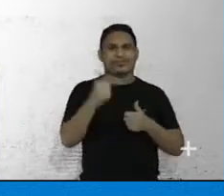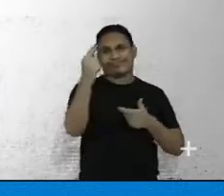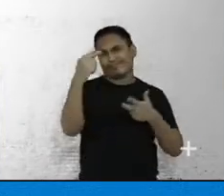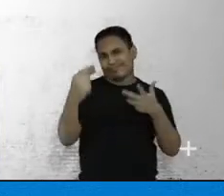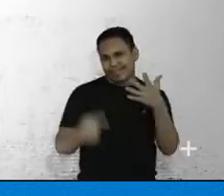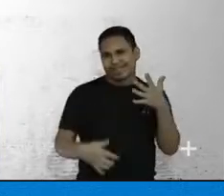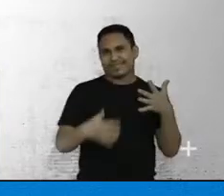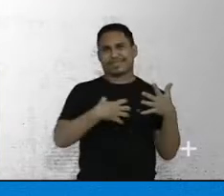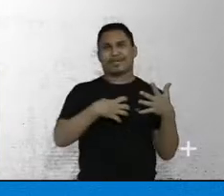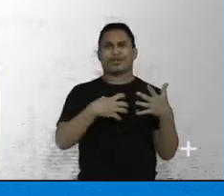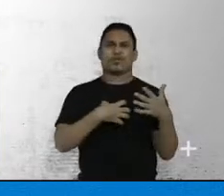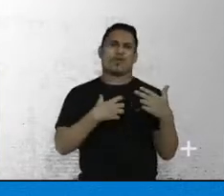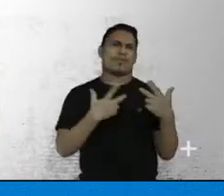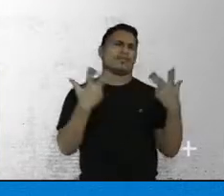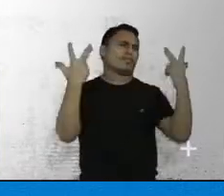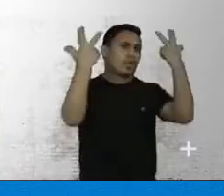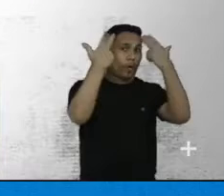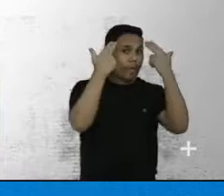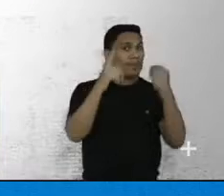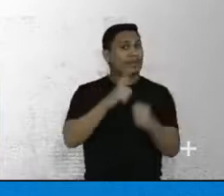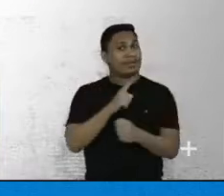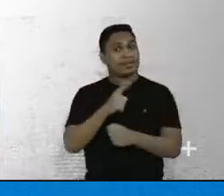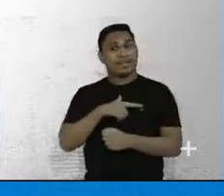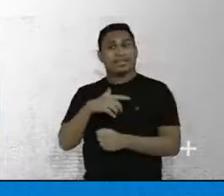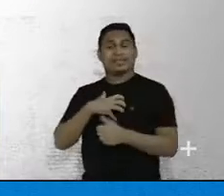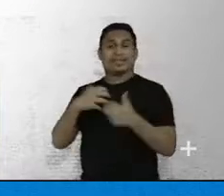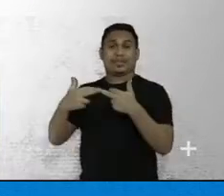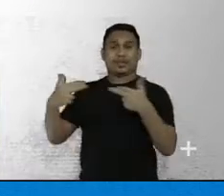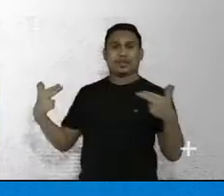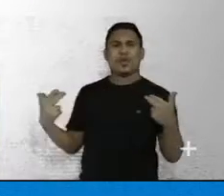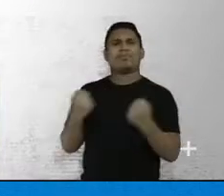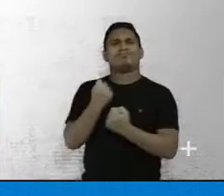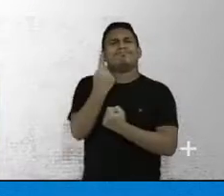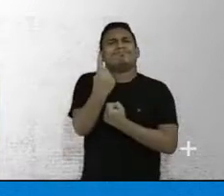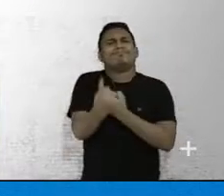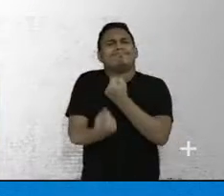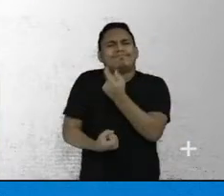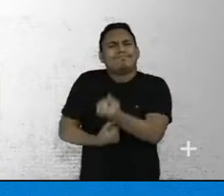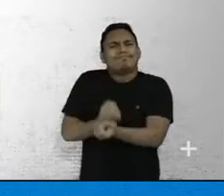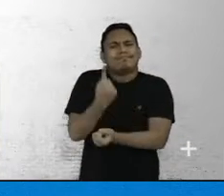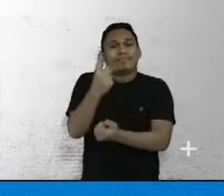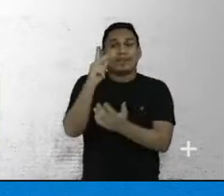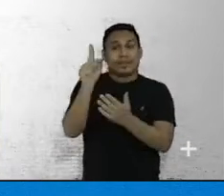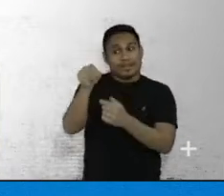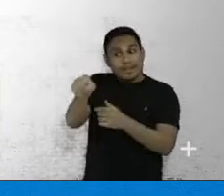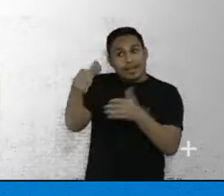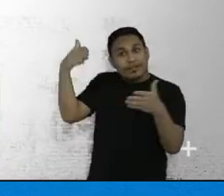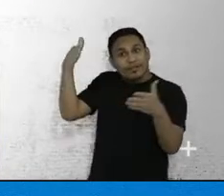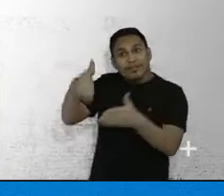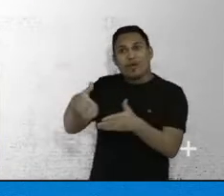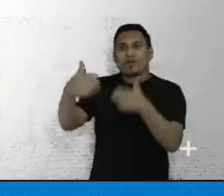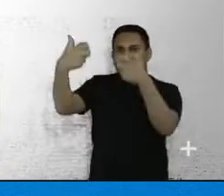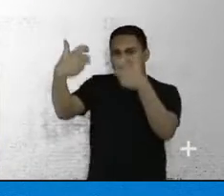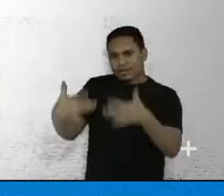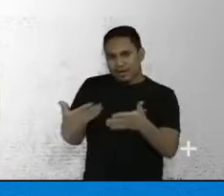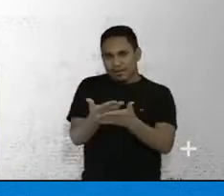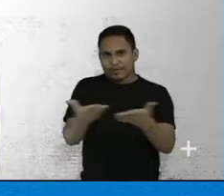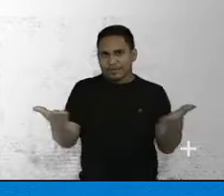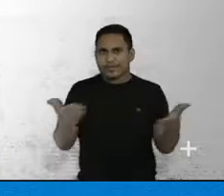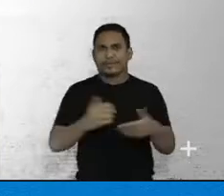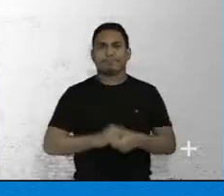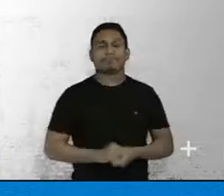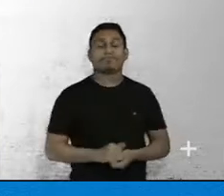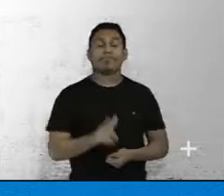sintomas não clássicos, e é desses sintomas que eu gostaria de falar um pouquinho com vocês. Então, existem